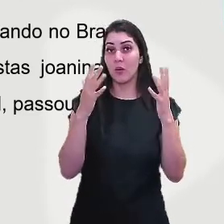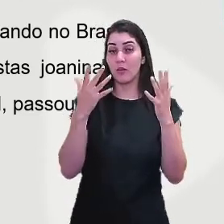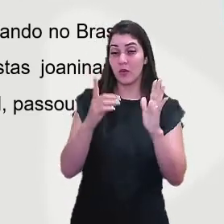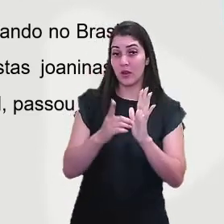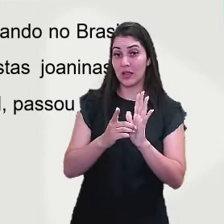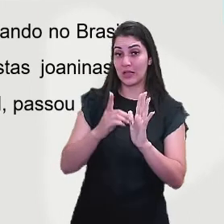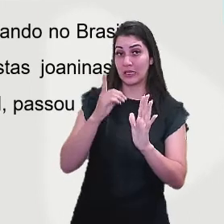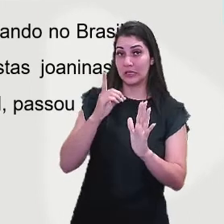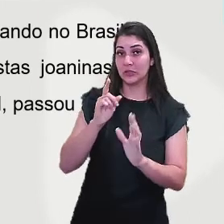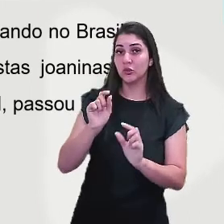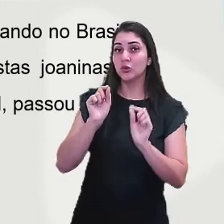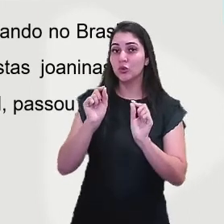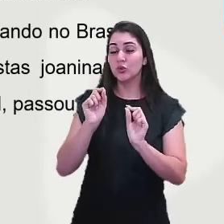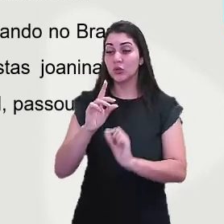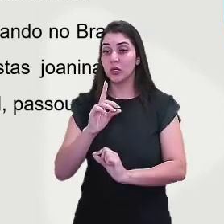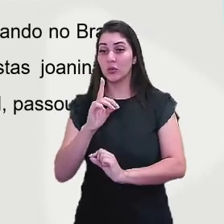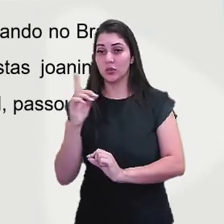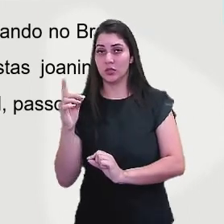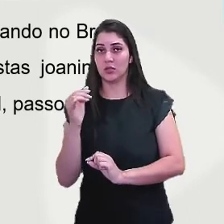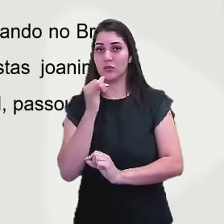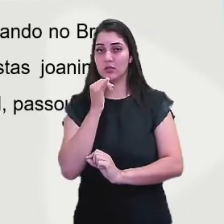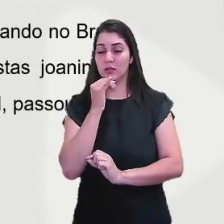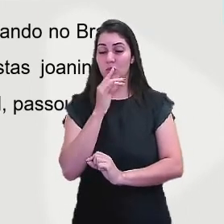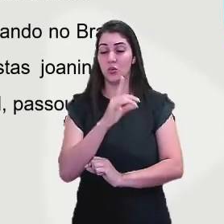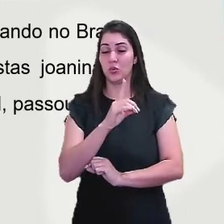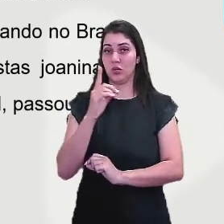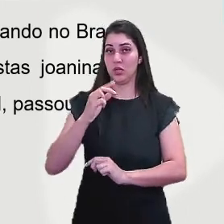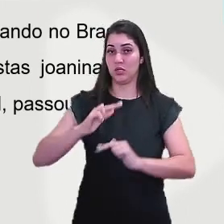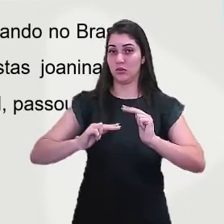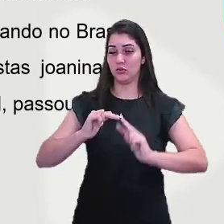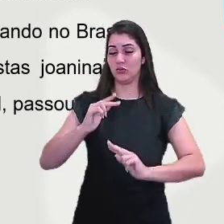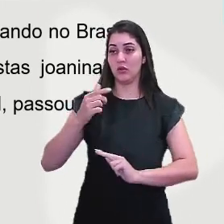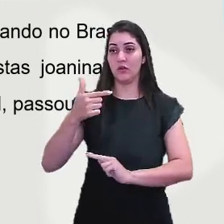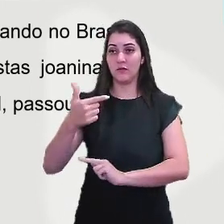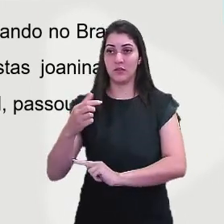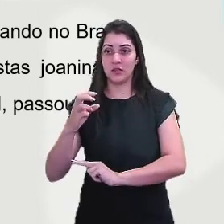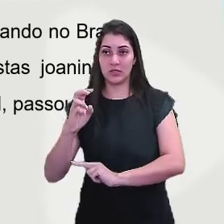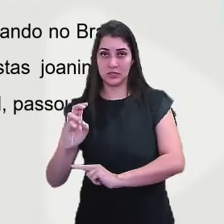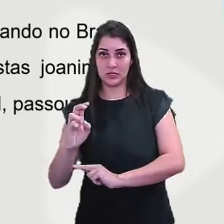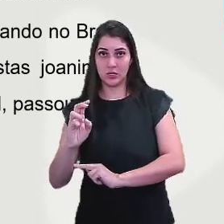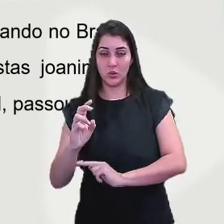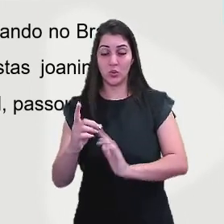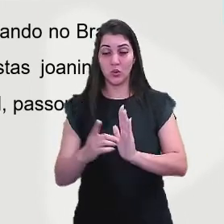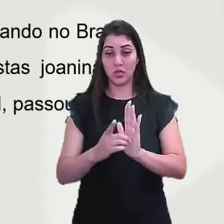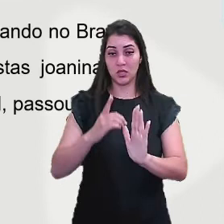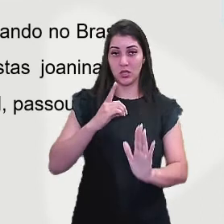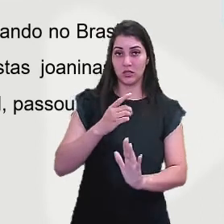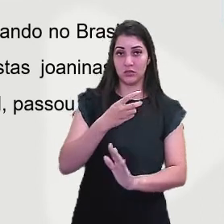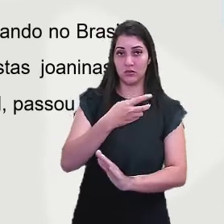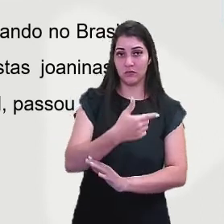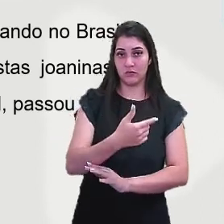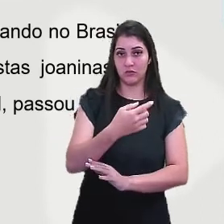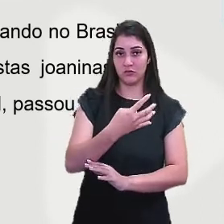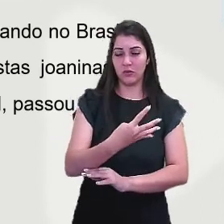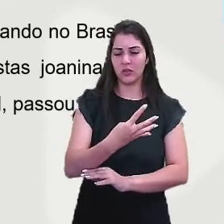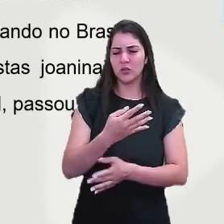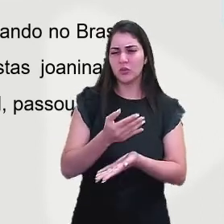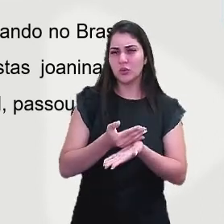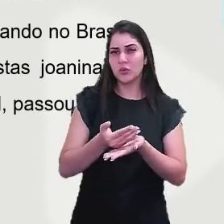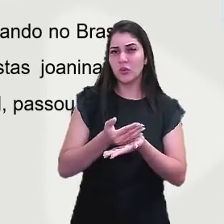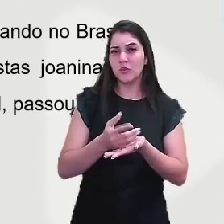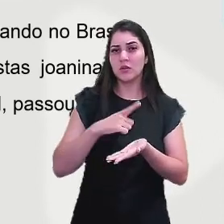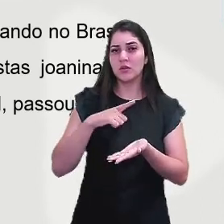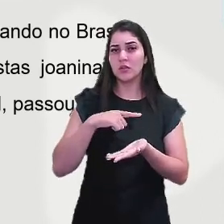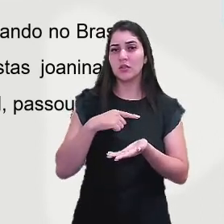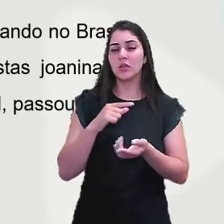dia. Mas não, o dia de São João é dia 25 e a véspera é dia 24. No começo, ela era chamada de